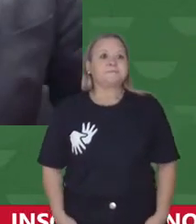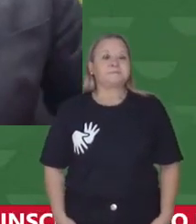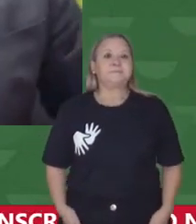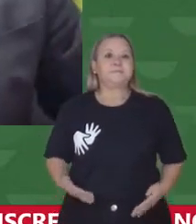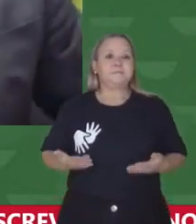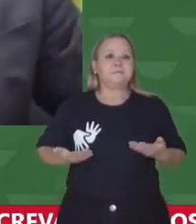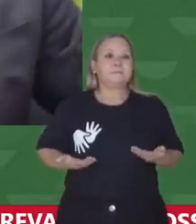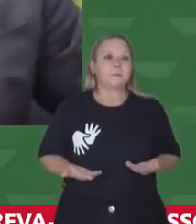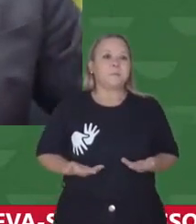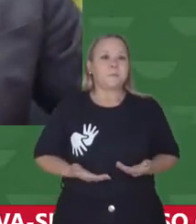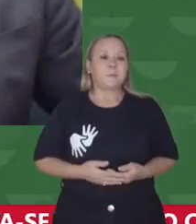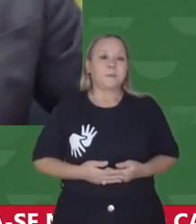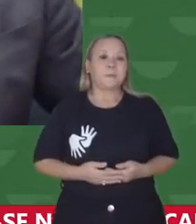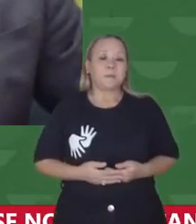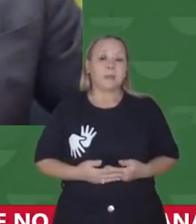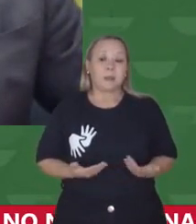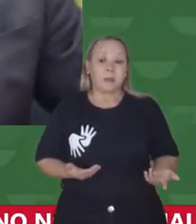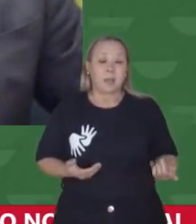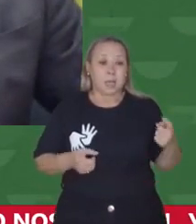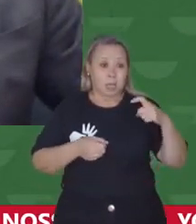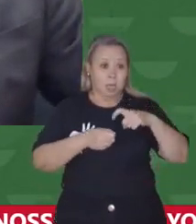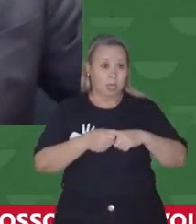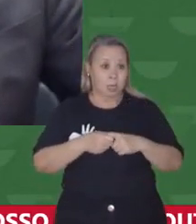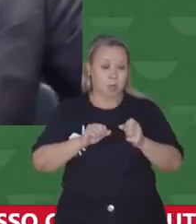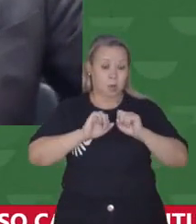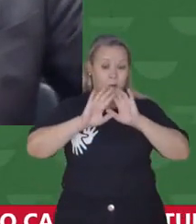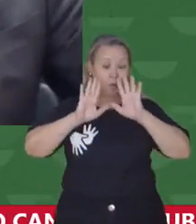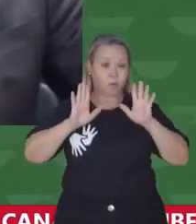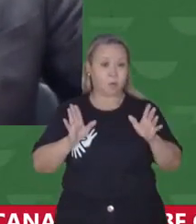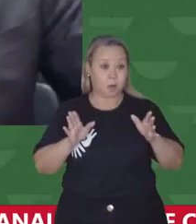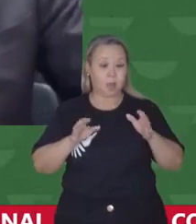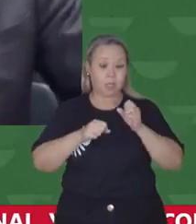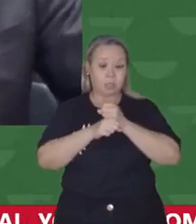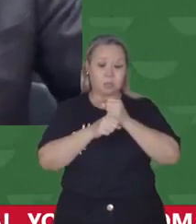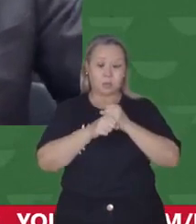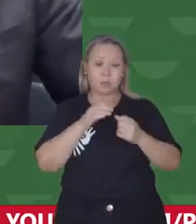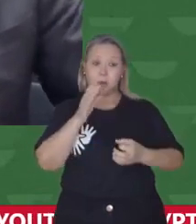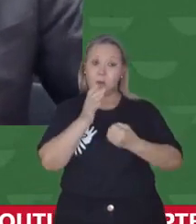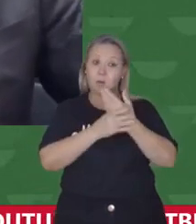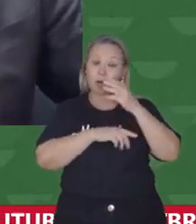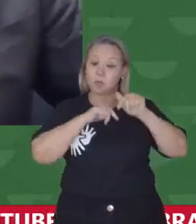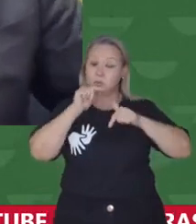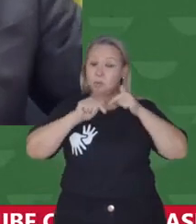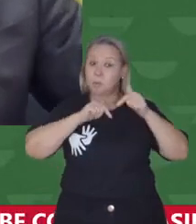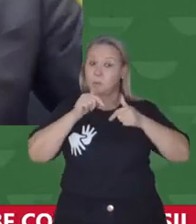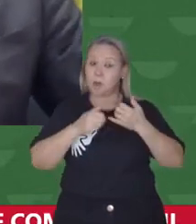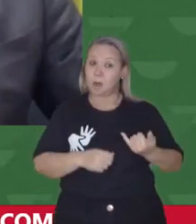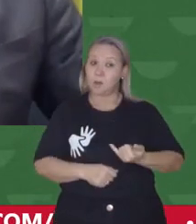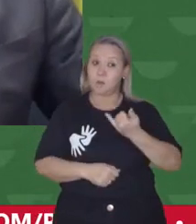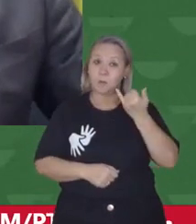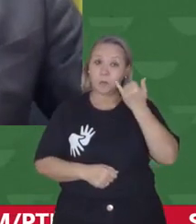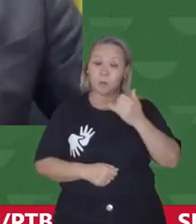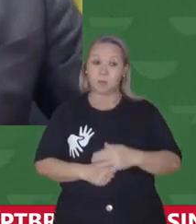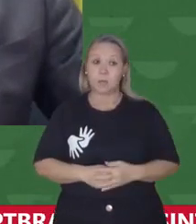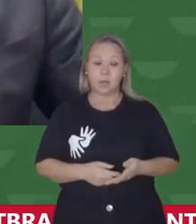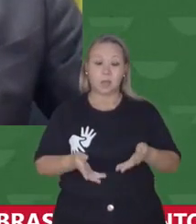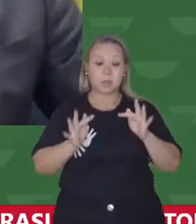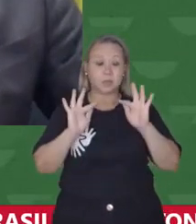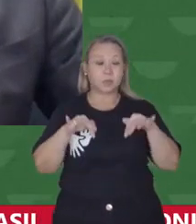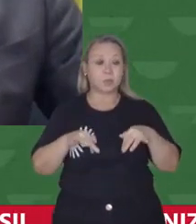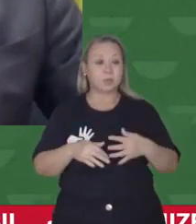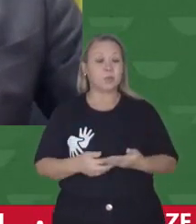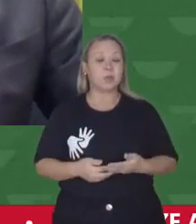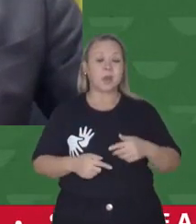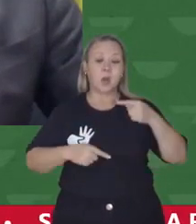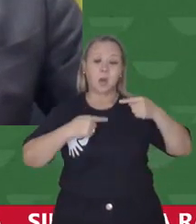E, então, retomando, obviamente, essas obras, você vai ter uma geração de emprego importante e, por fim, nós vamos ter que discutir o que a gente